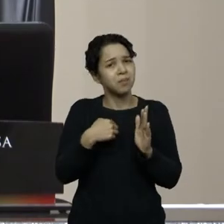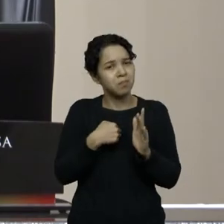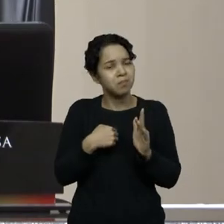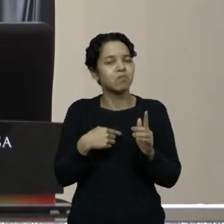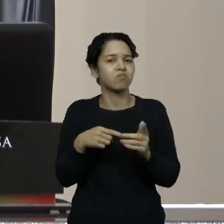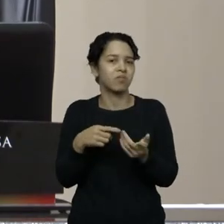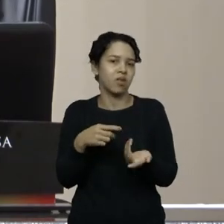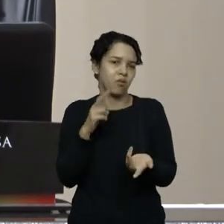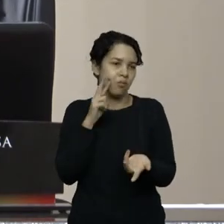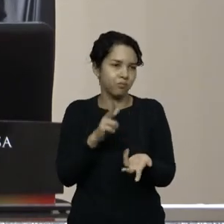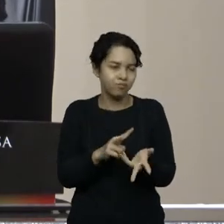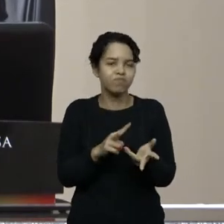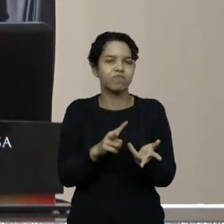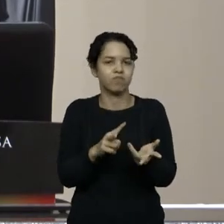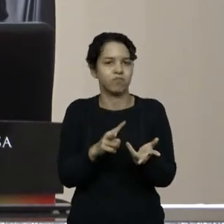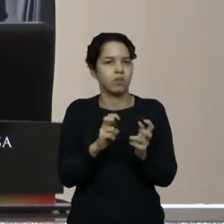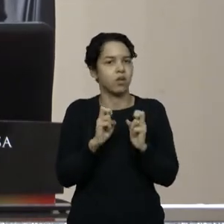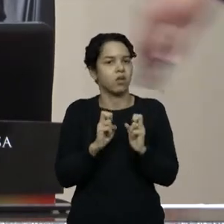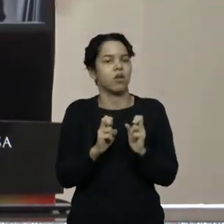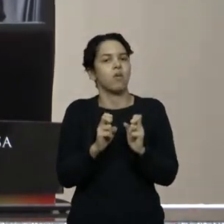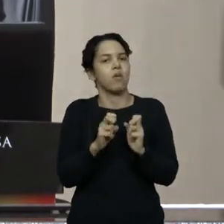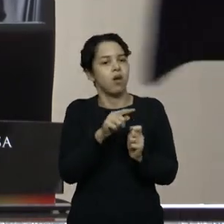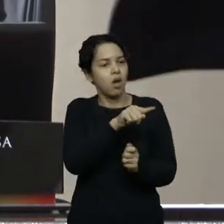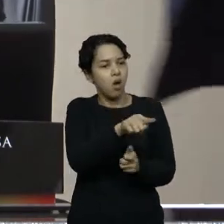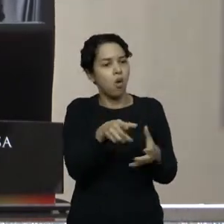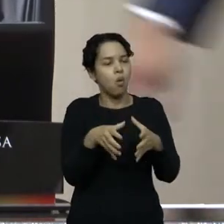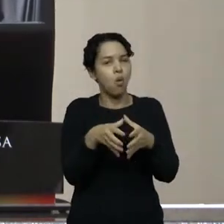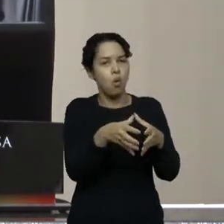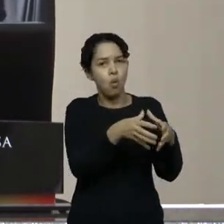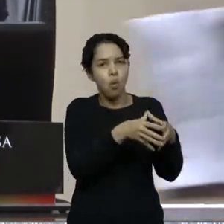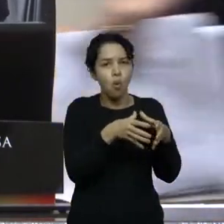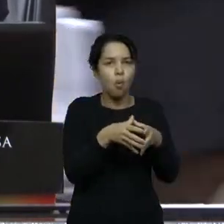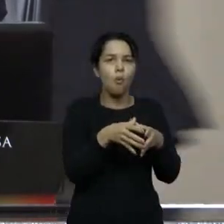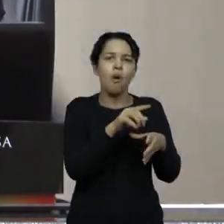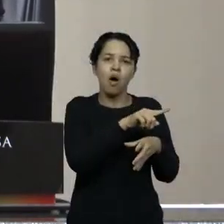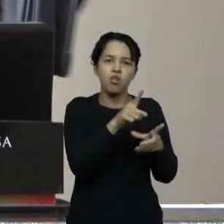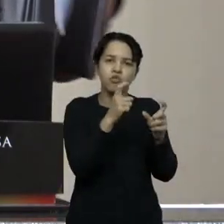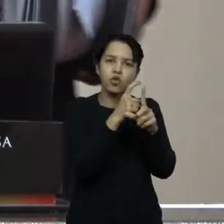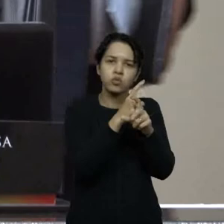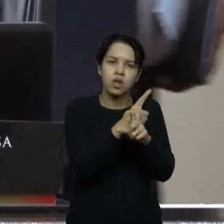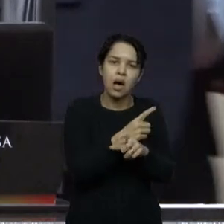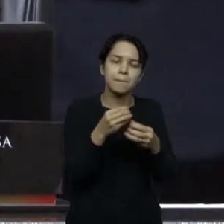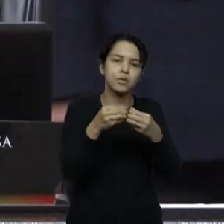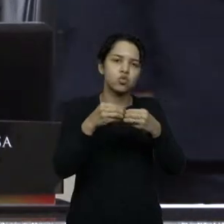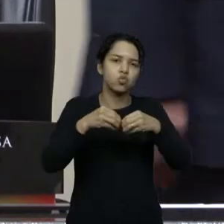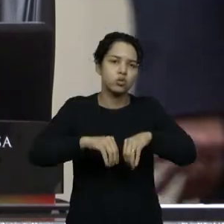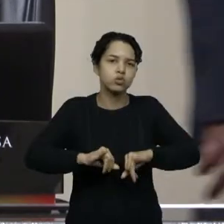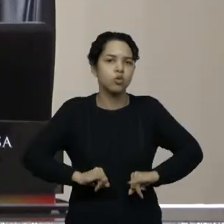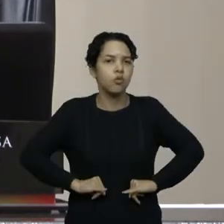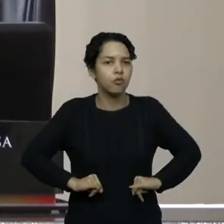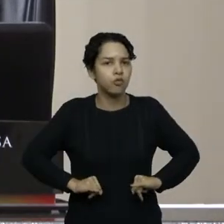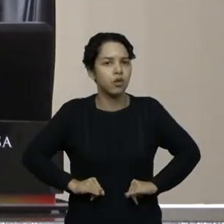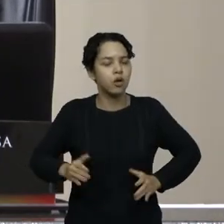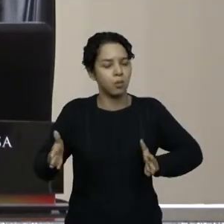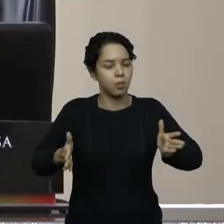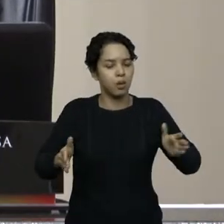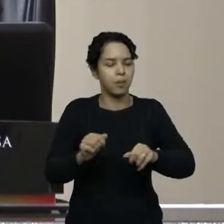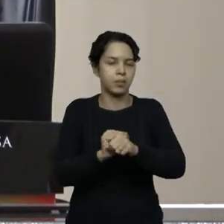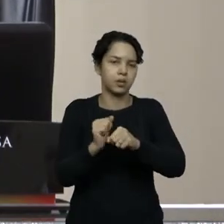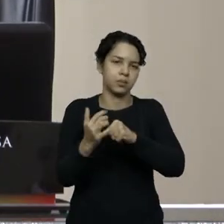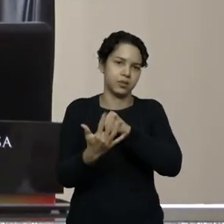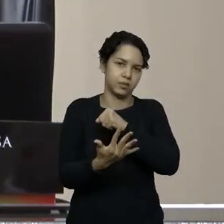que teve bastante dificuldades que teve prejuízos que sofreu durante a pandemia